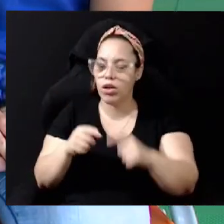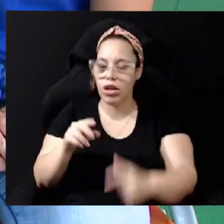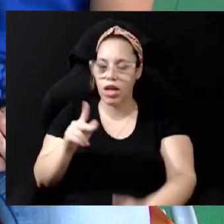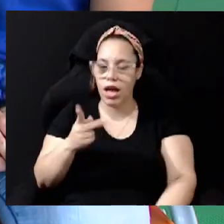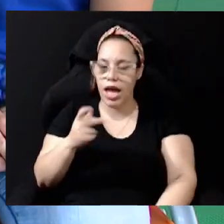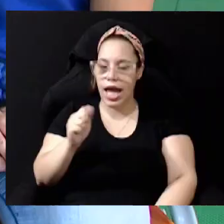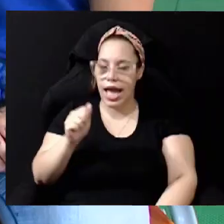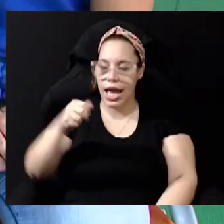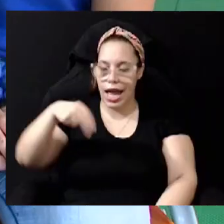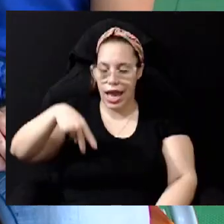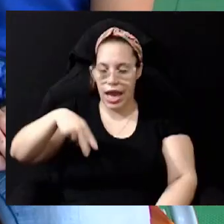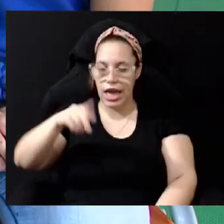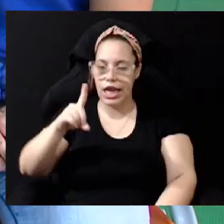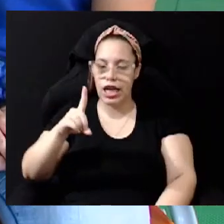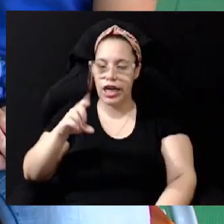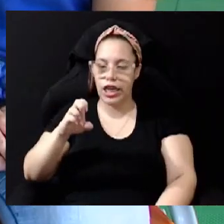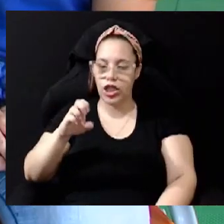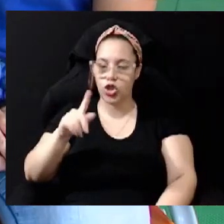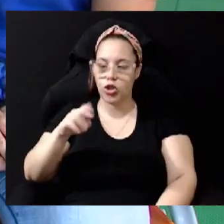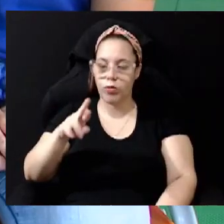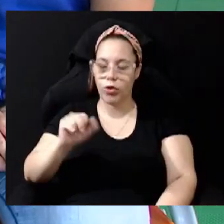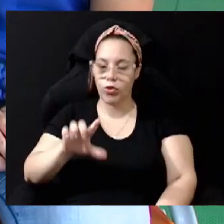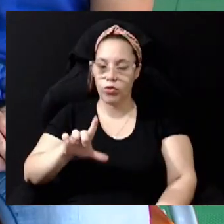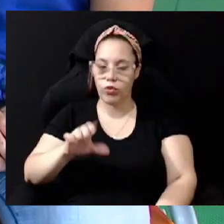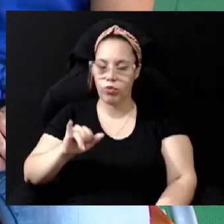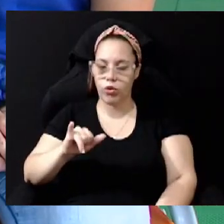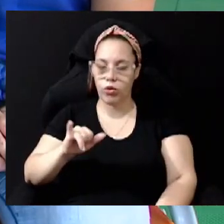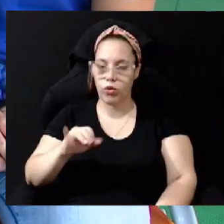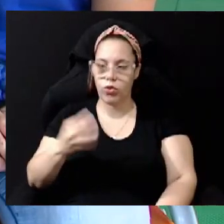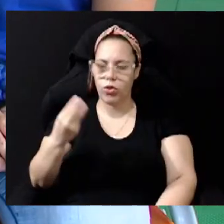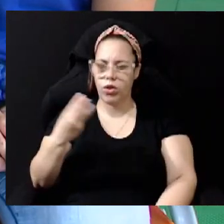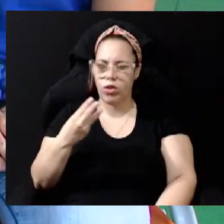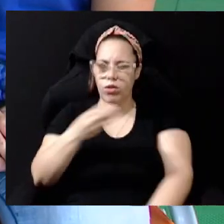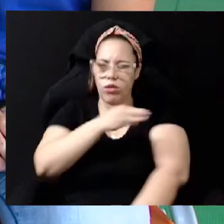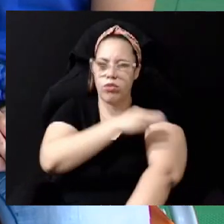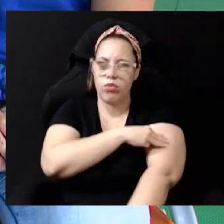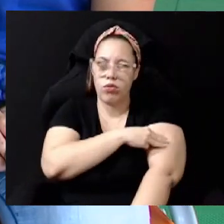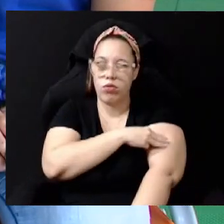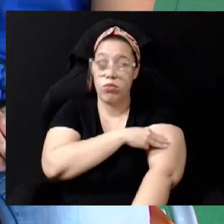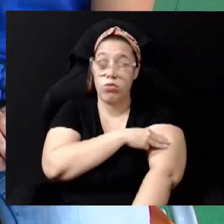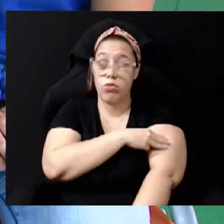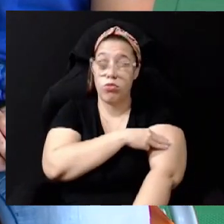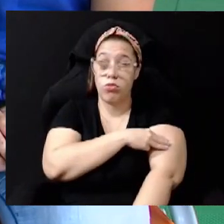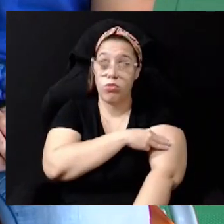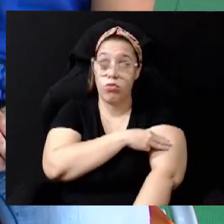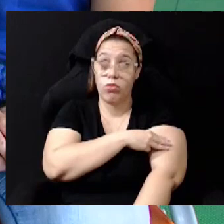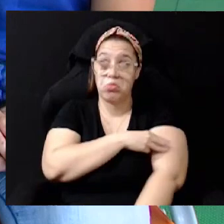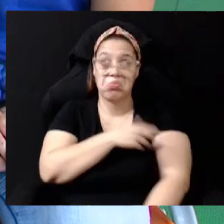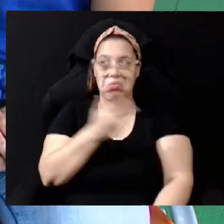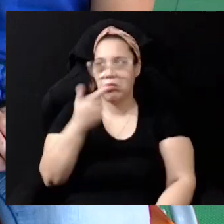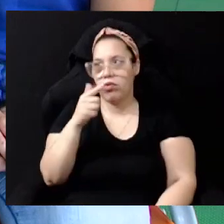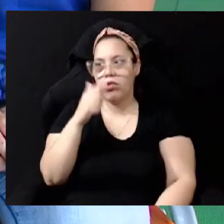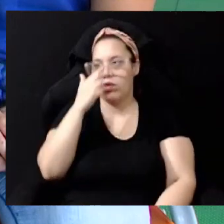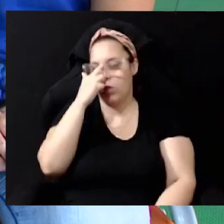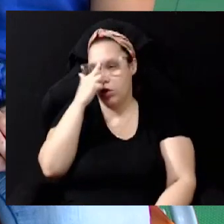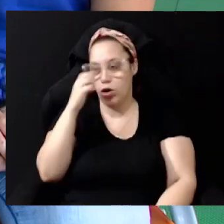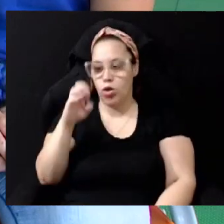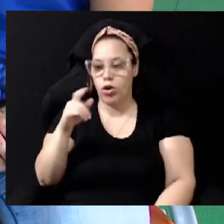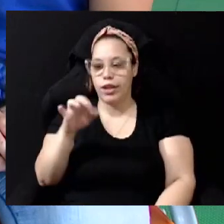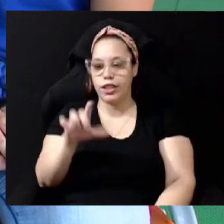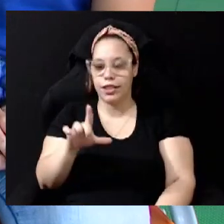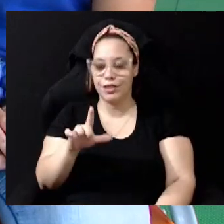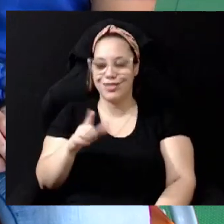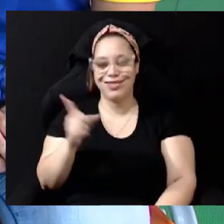mas tinha handball. Tinha handball. Eu joguei handball da terceira série do primário até o terceiro colegial, que hoje nem existe mais essa